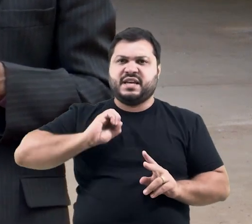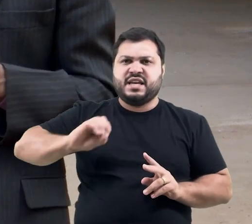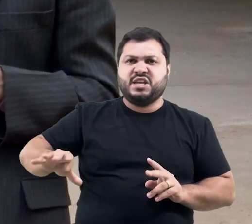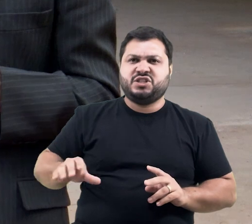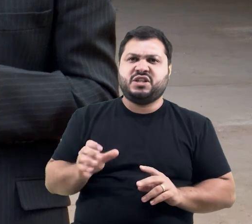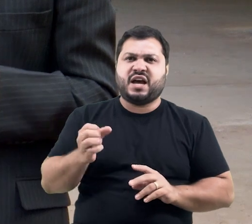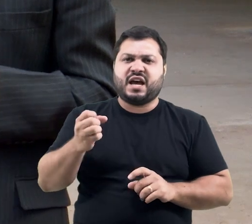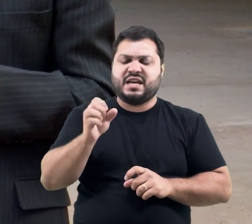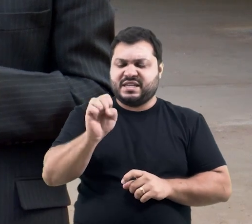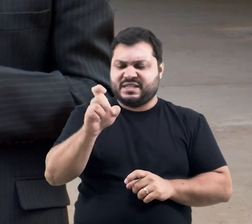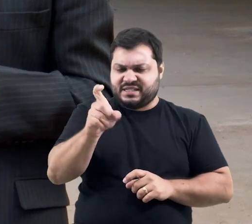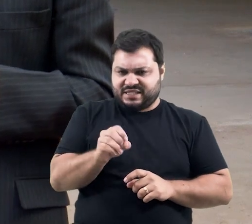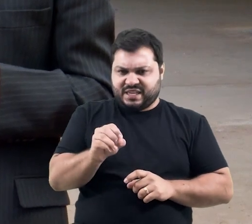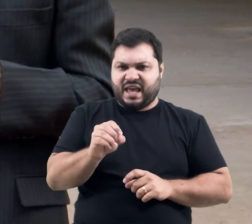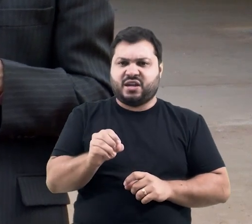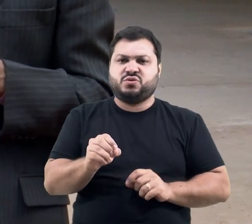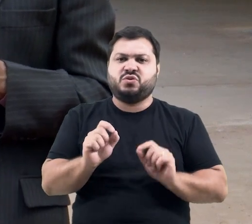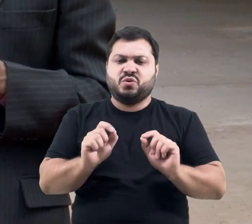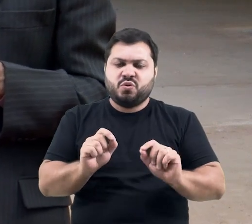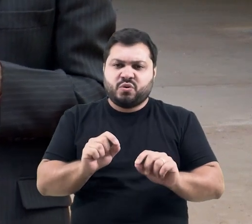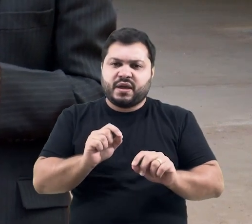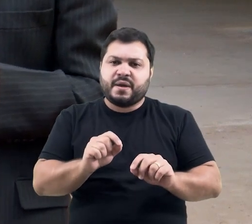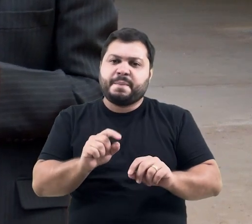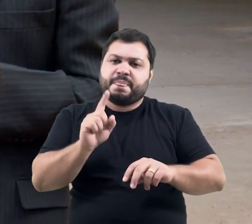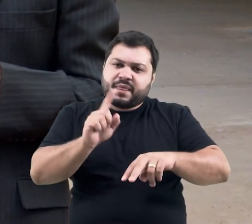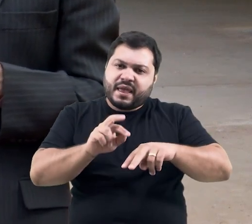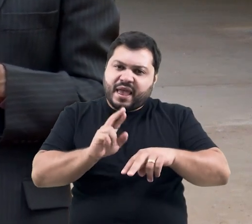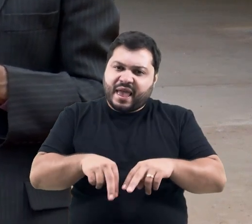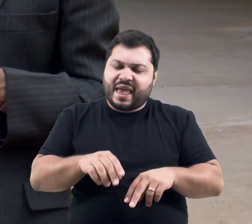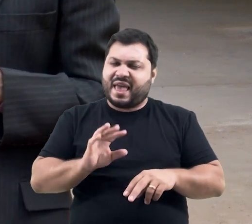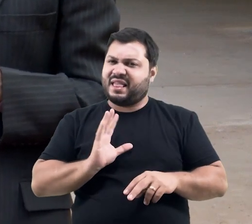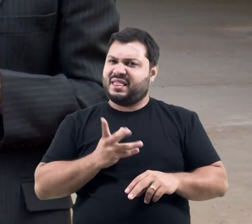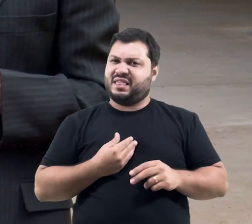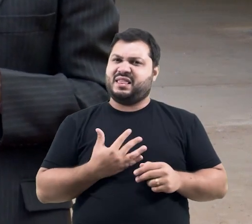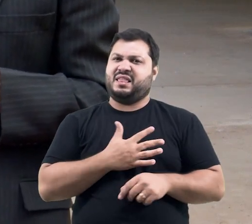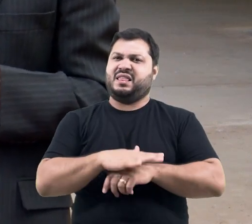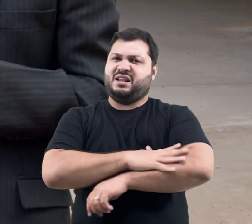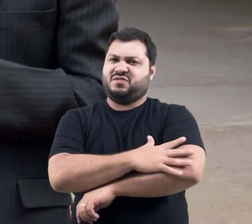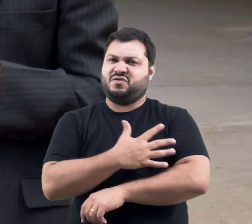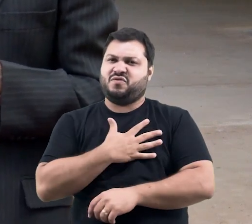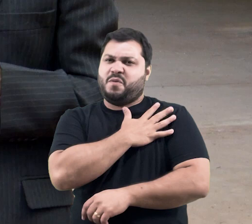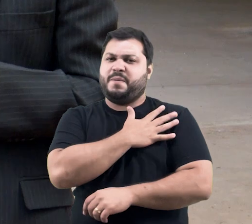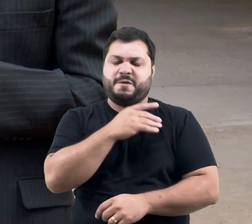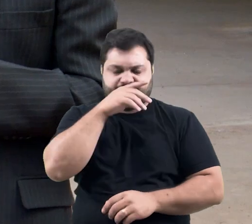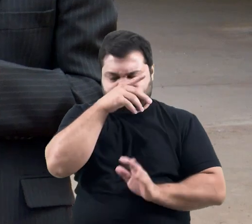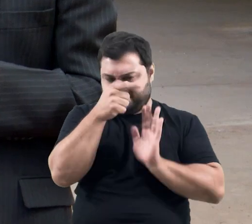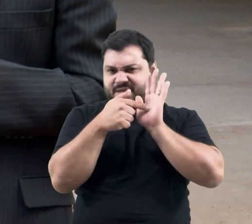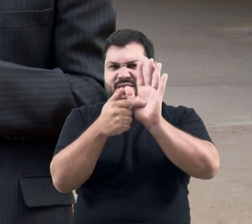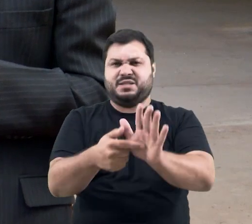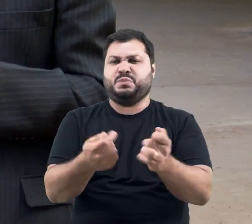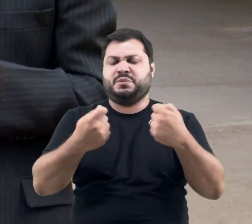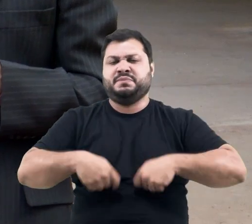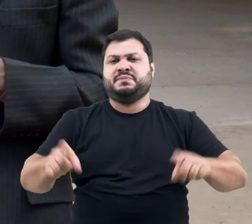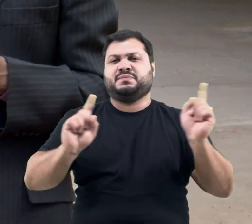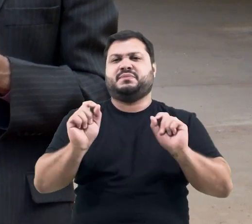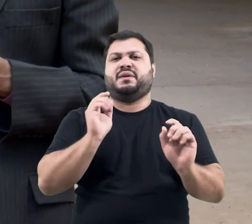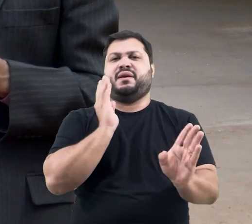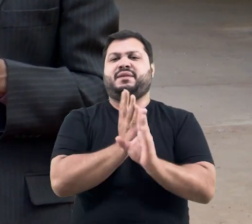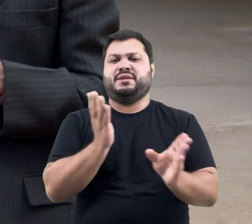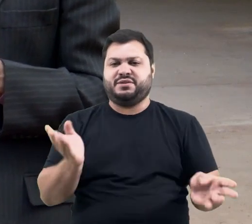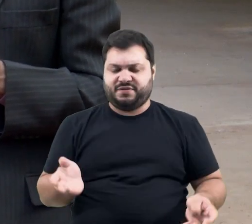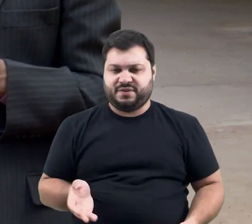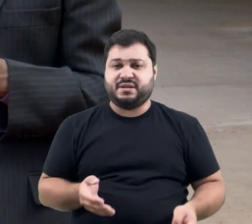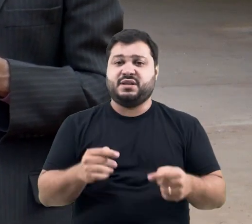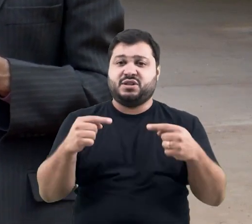e a exclusão do campo sexo, considerando que este seria um dado transfóbico, que expõe desnecessariamente a